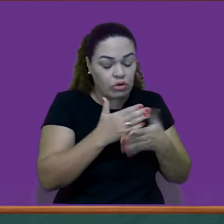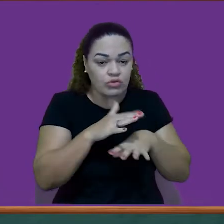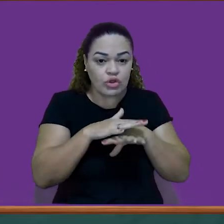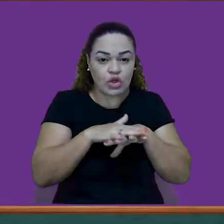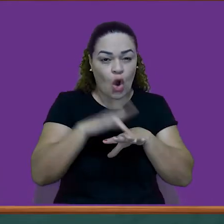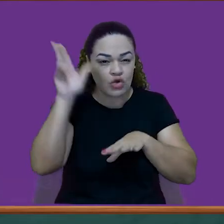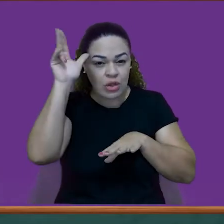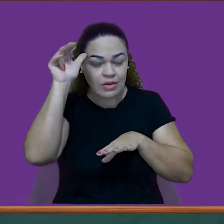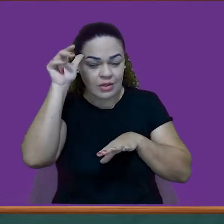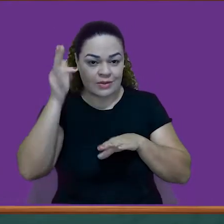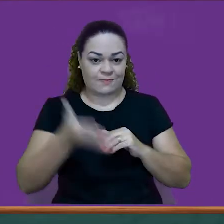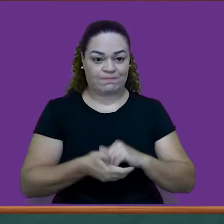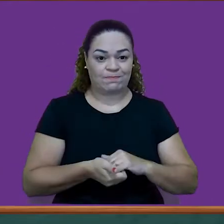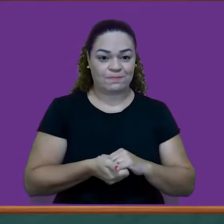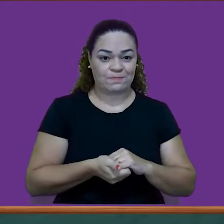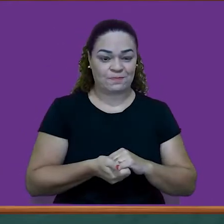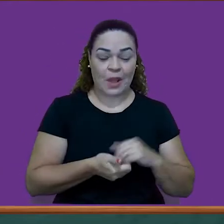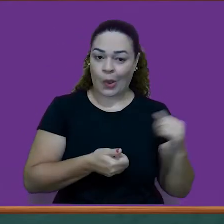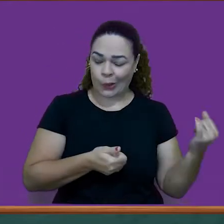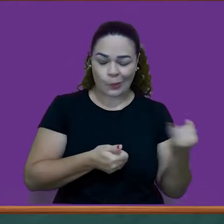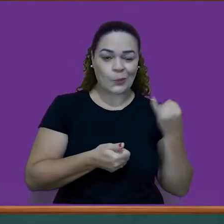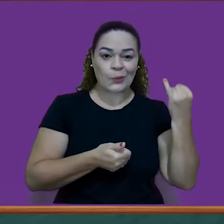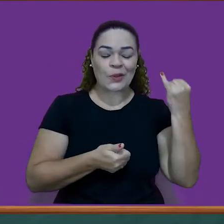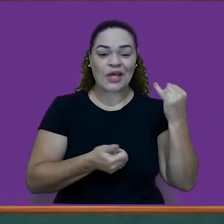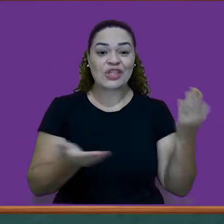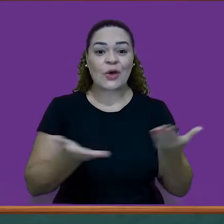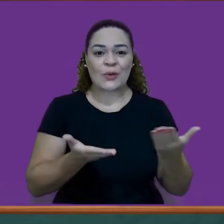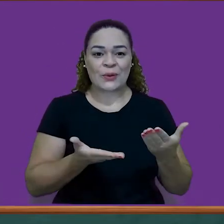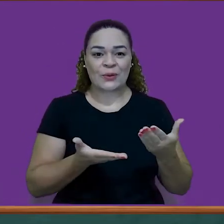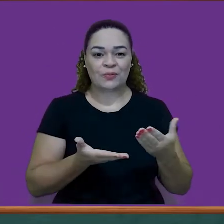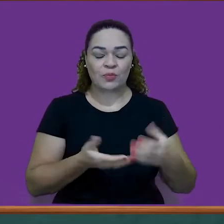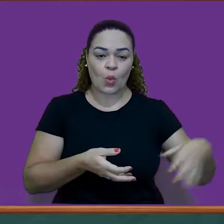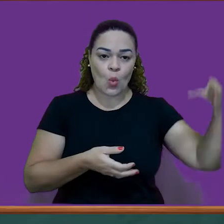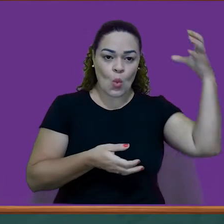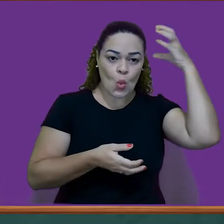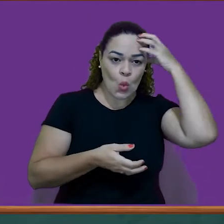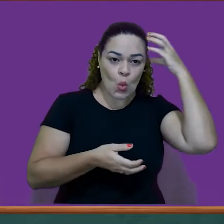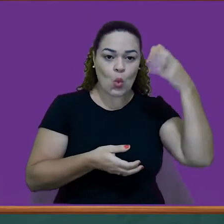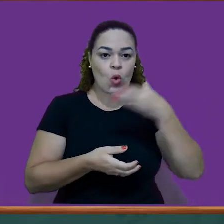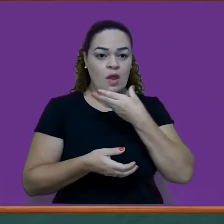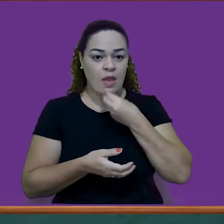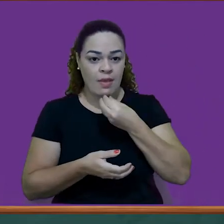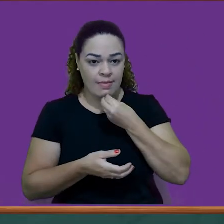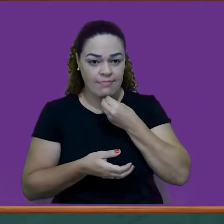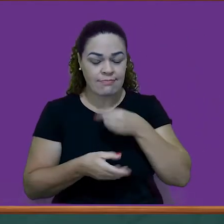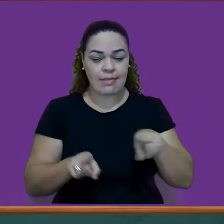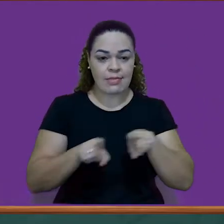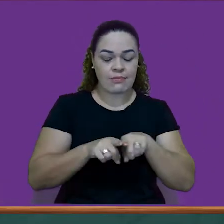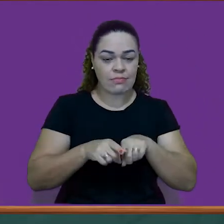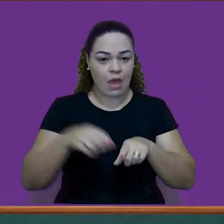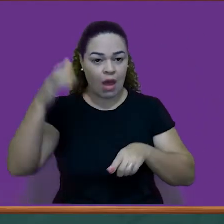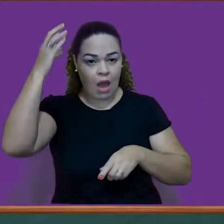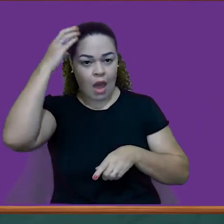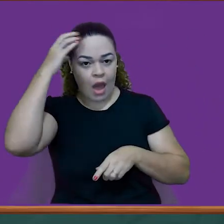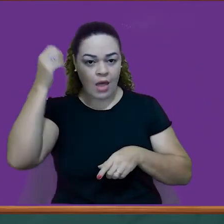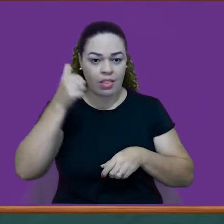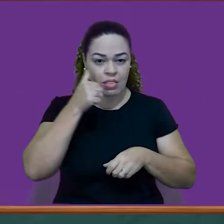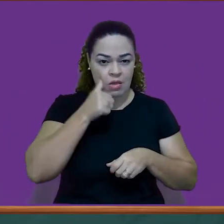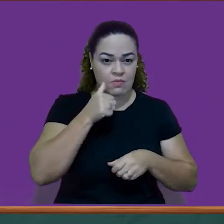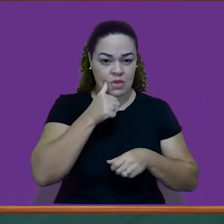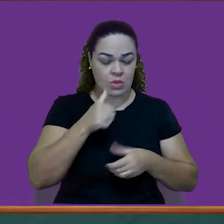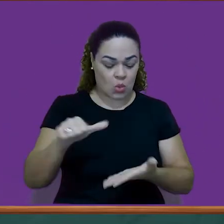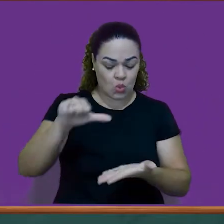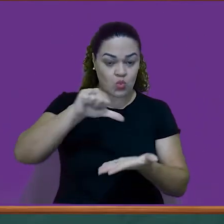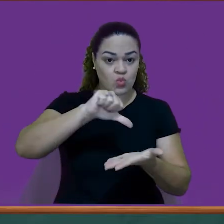pelas peças mais importantes do jogo. Que é o rei e a dama. Essas peças são peças centrais no jogo,